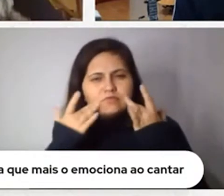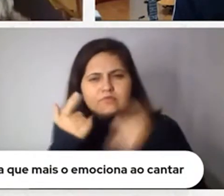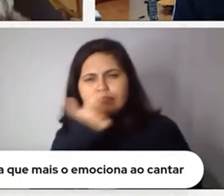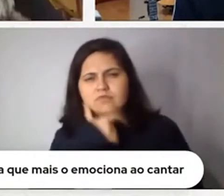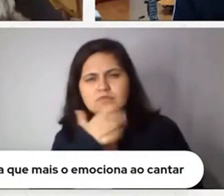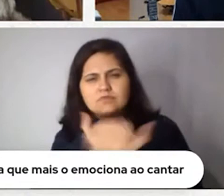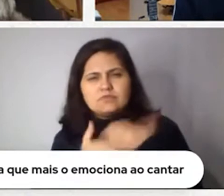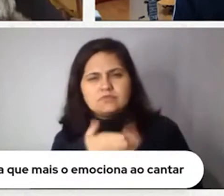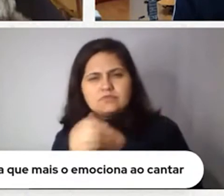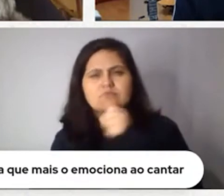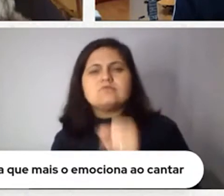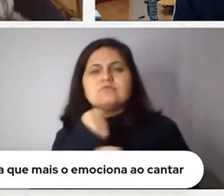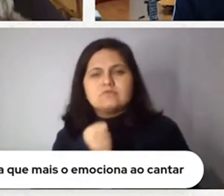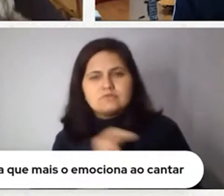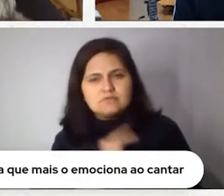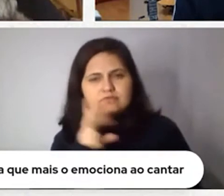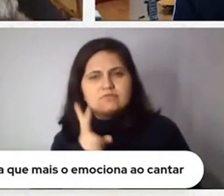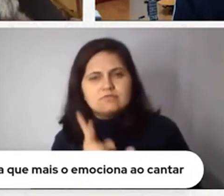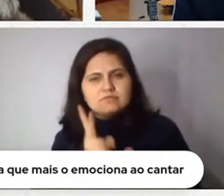Teddy? Todo ano.